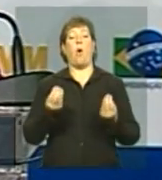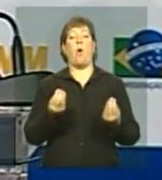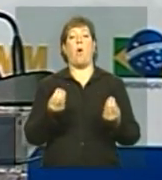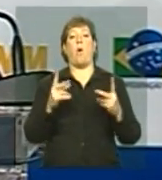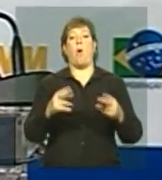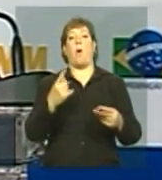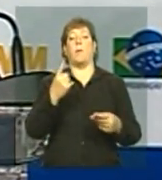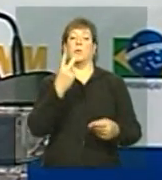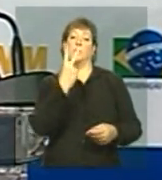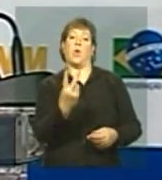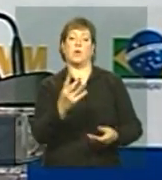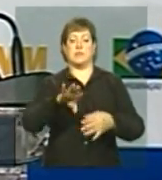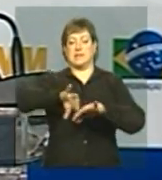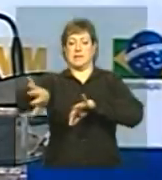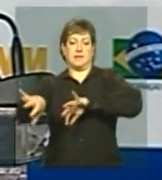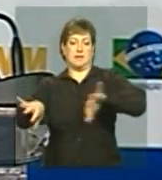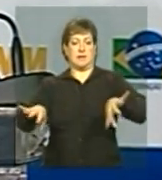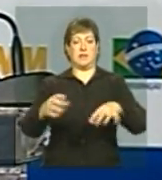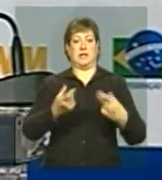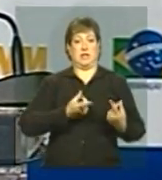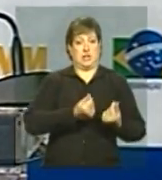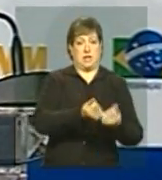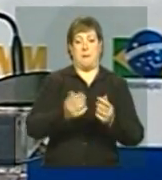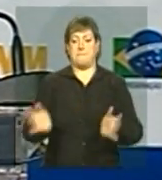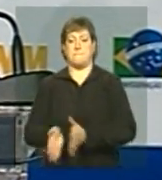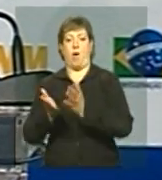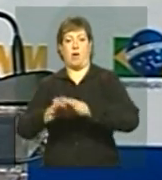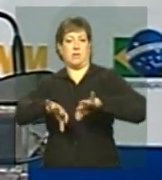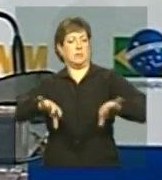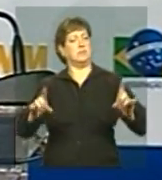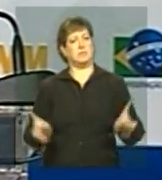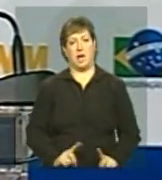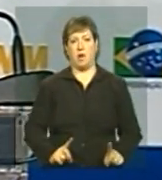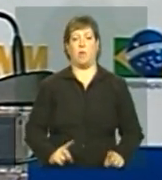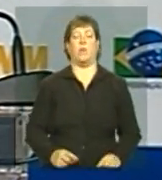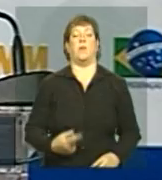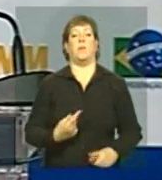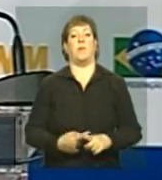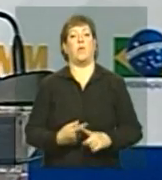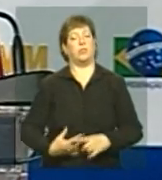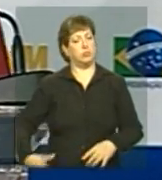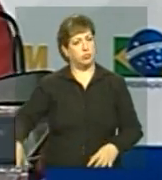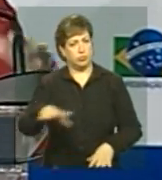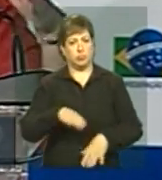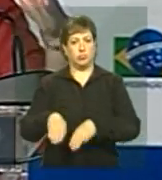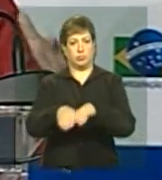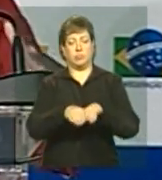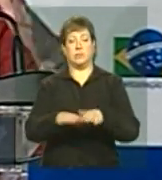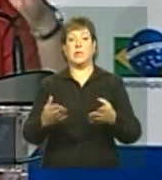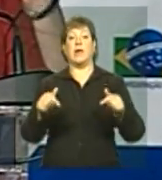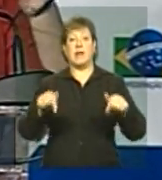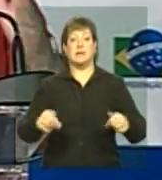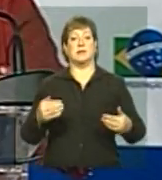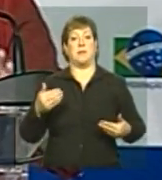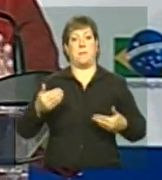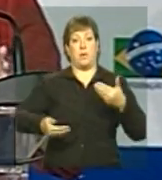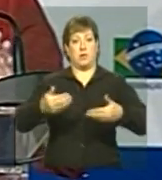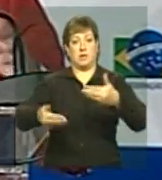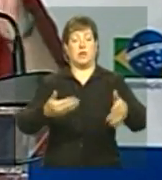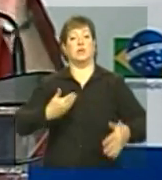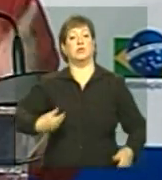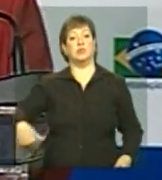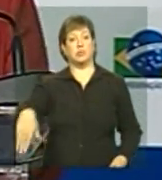para os ricos e outro para os pobres. É também verdade que nesse processo nós